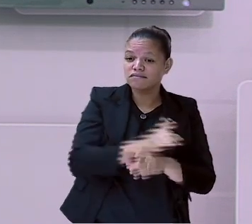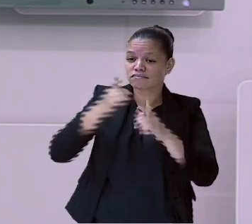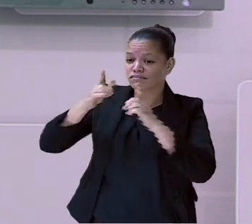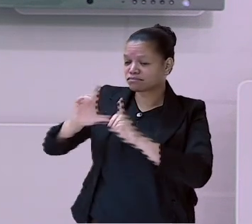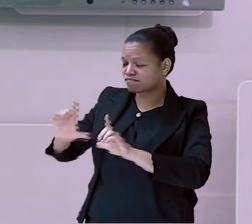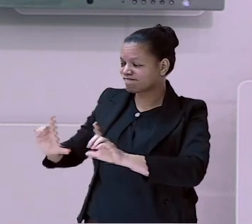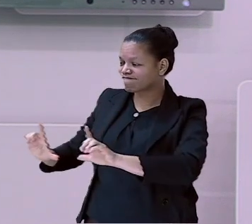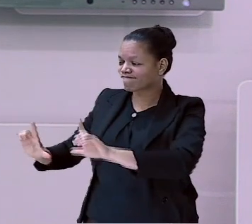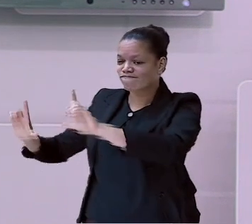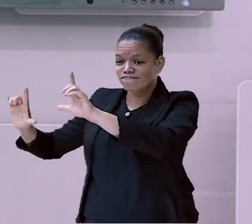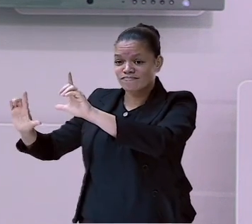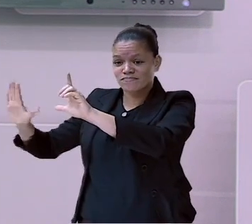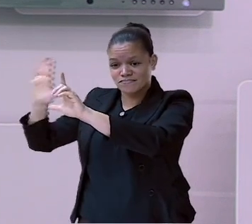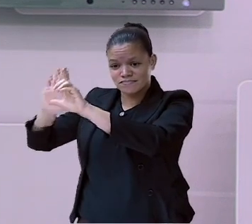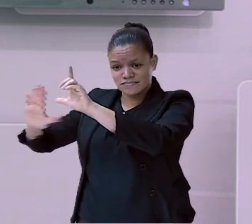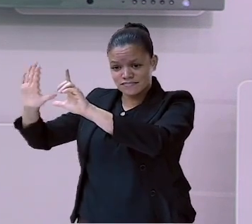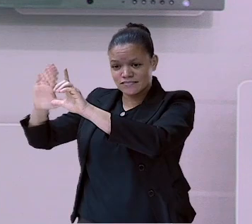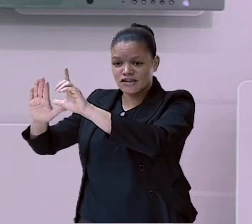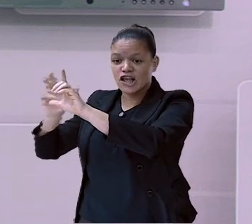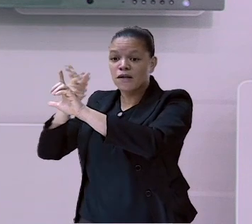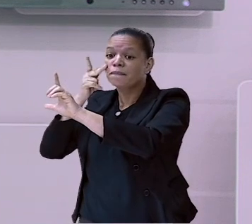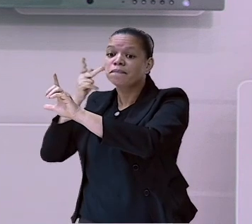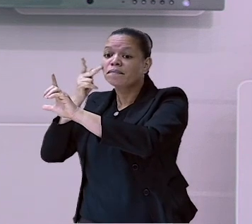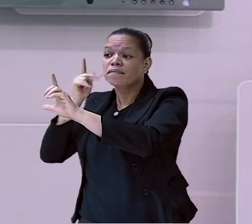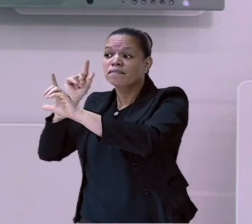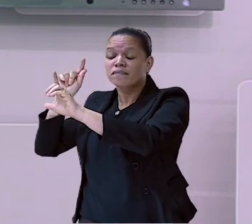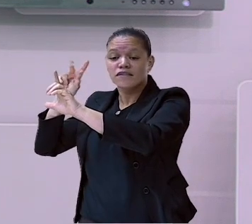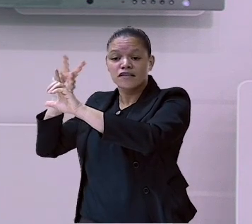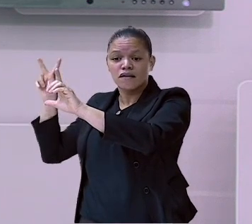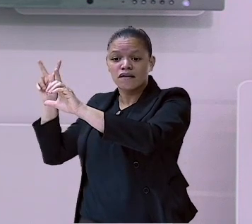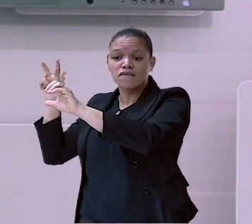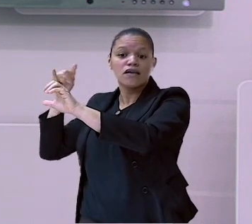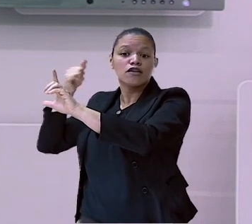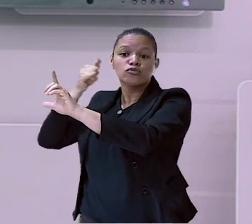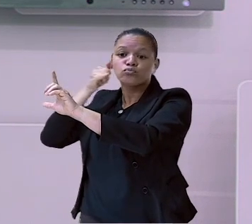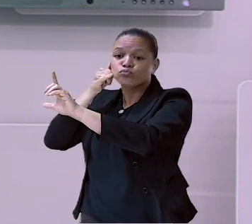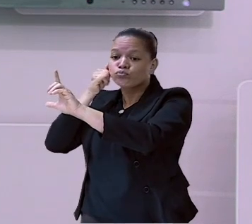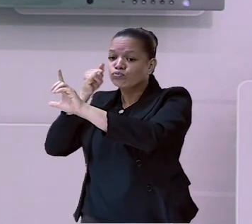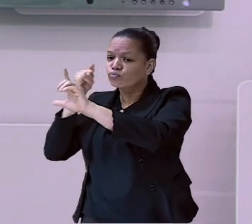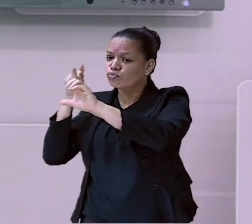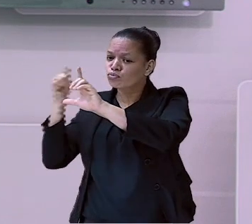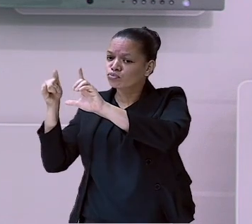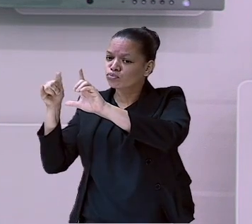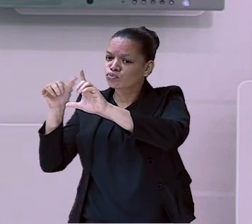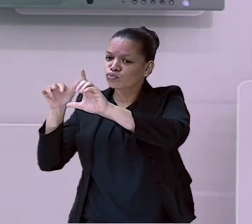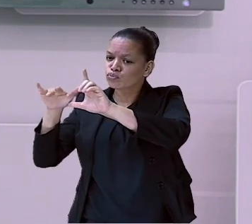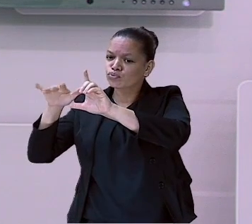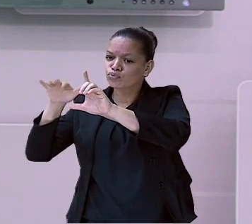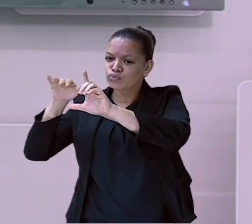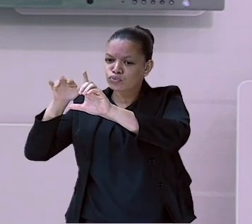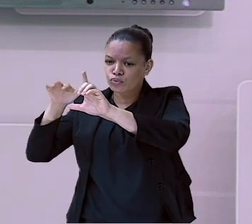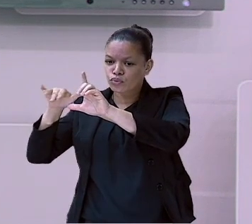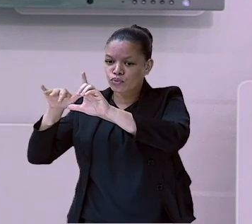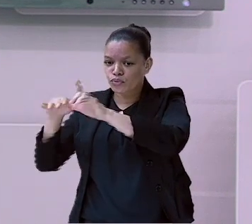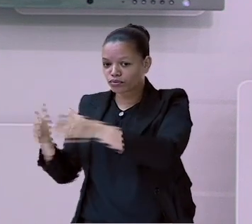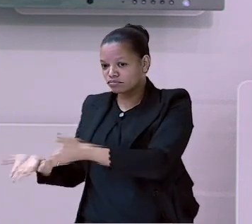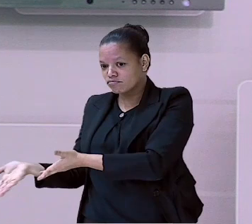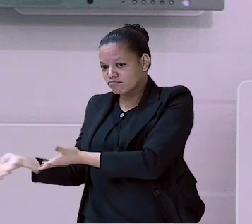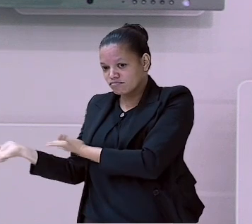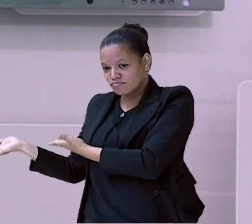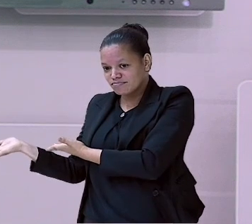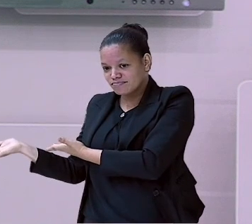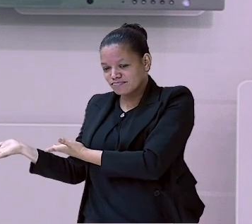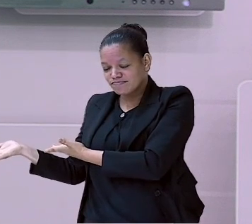acessar nossa plataforma SMED, aponte a câmera do seu celular na imagem que aparece no canto da